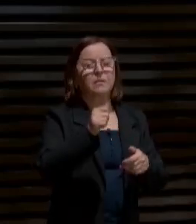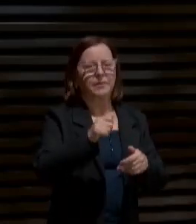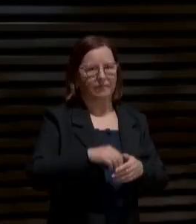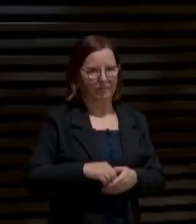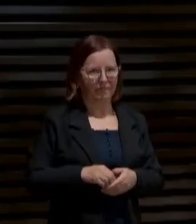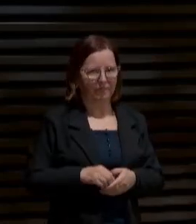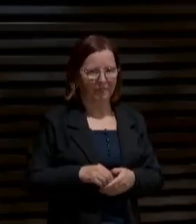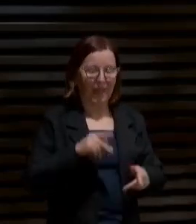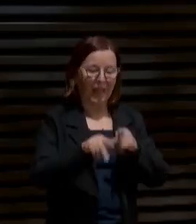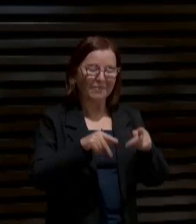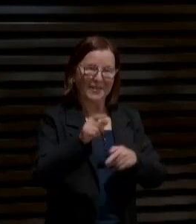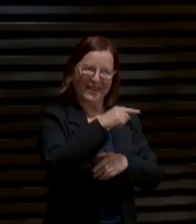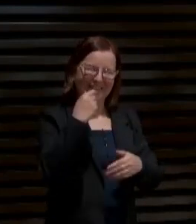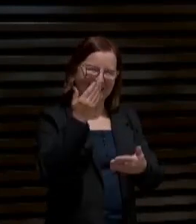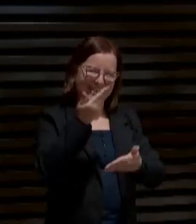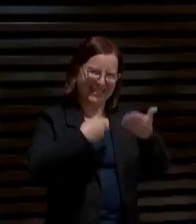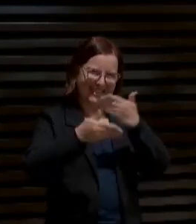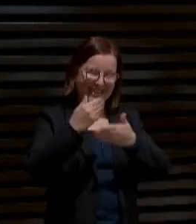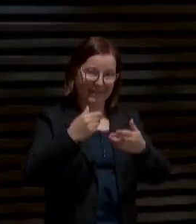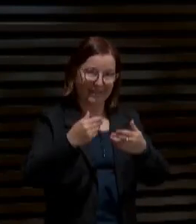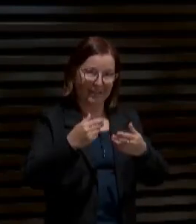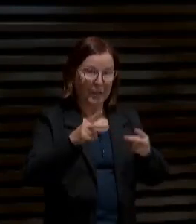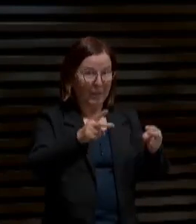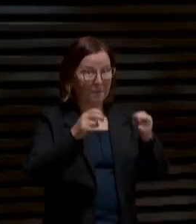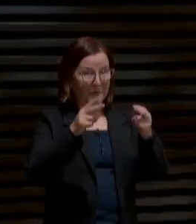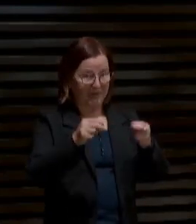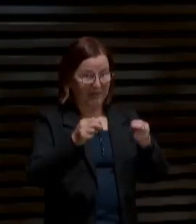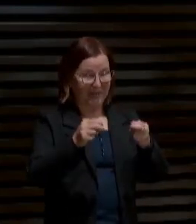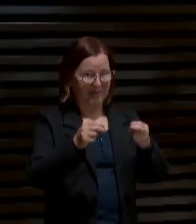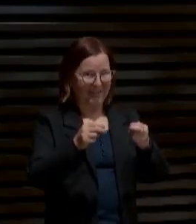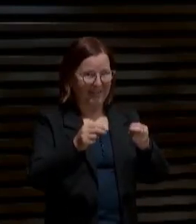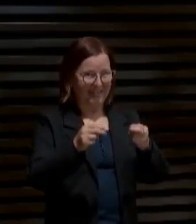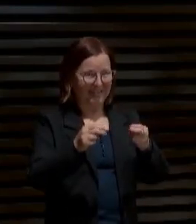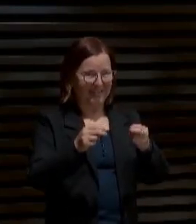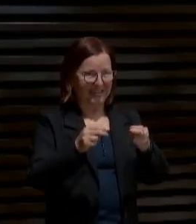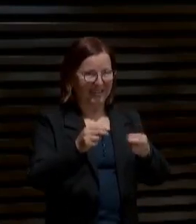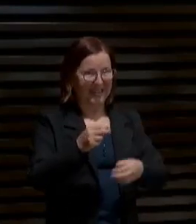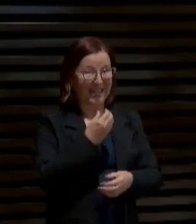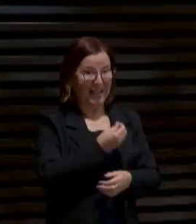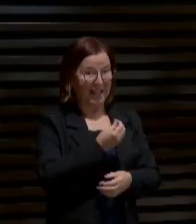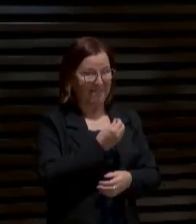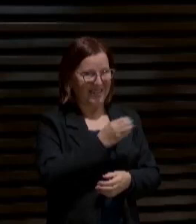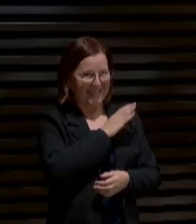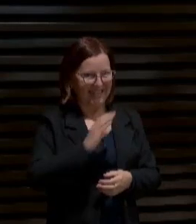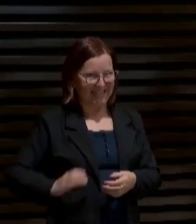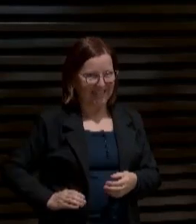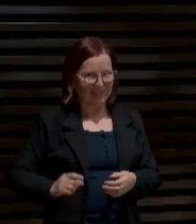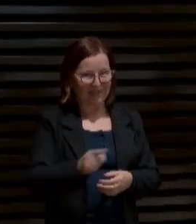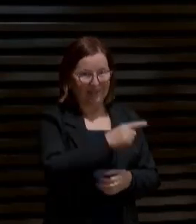quais nos relacionamos percebem a vida de Cristo em nosso modo de viver